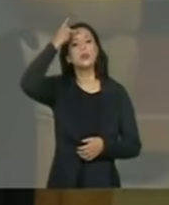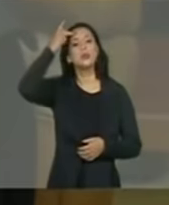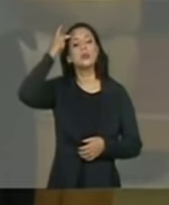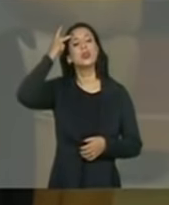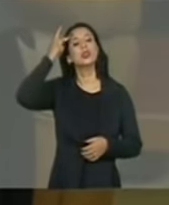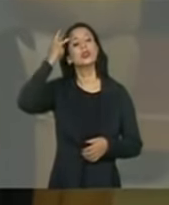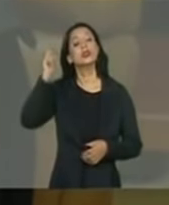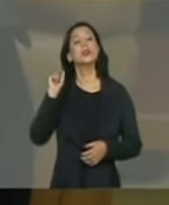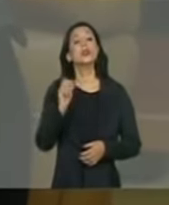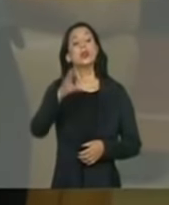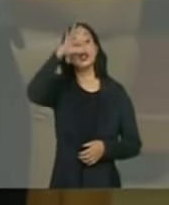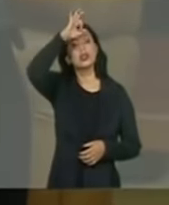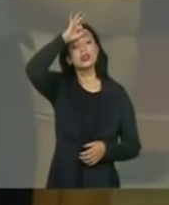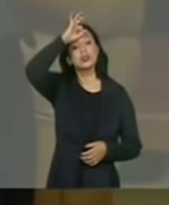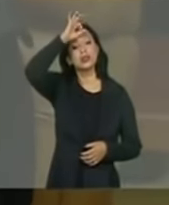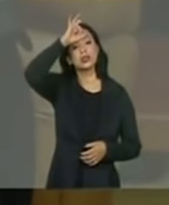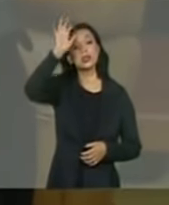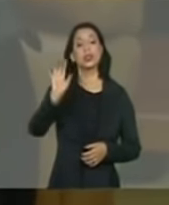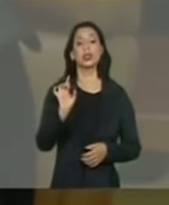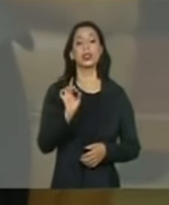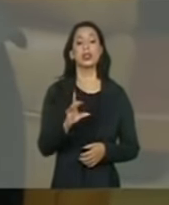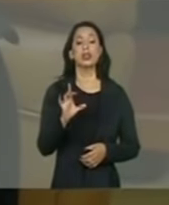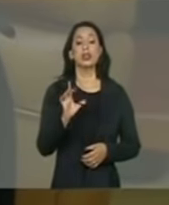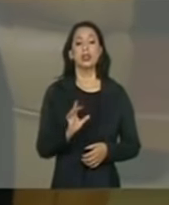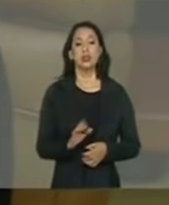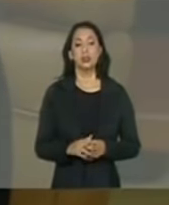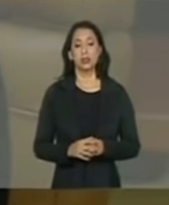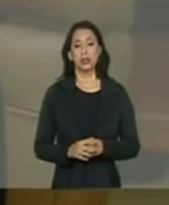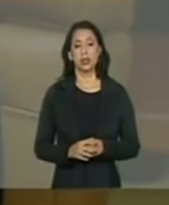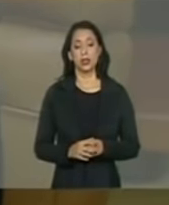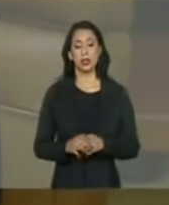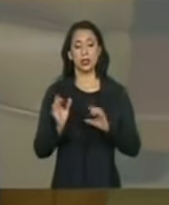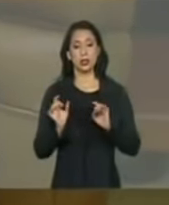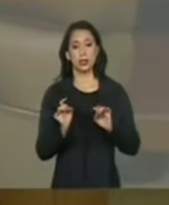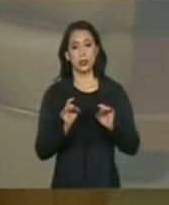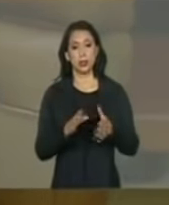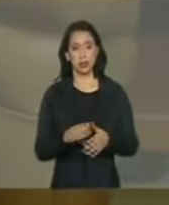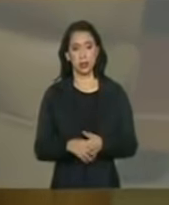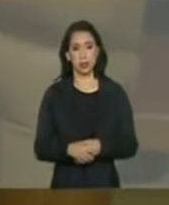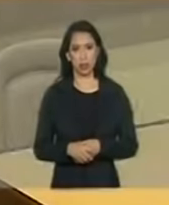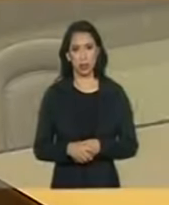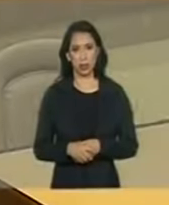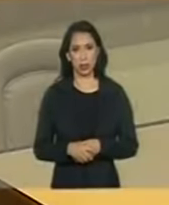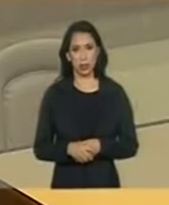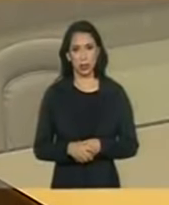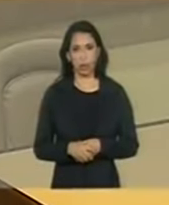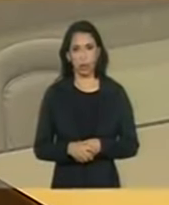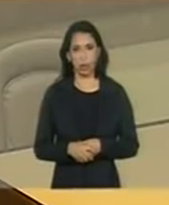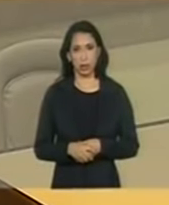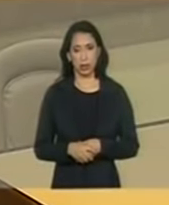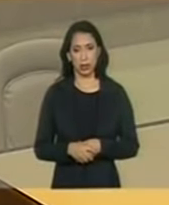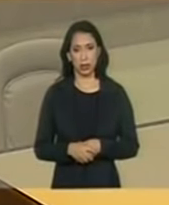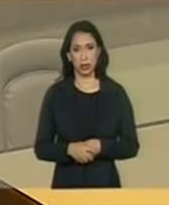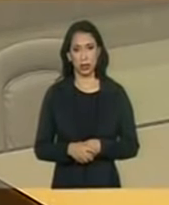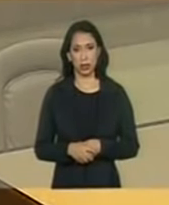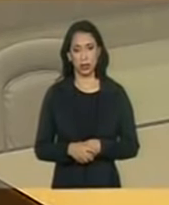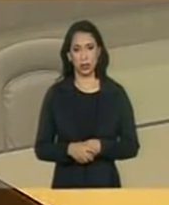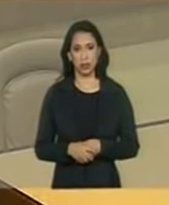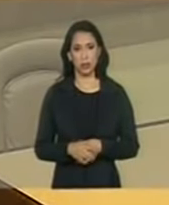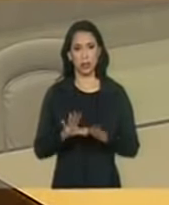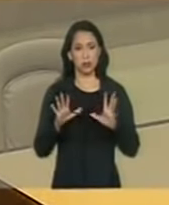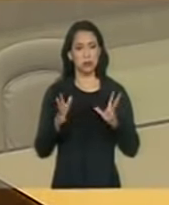presunção de inocência que só deixa de subsistir em três grandes a jogar pois é claro mais uma grande contribuição